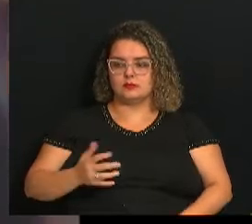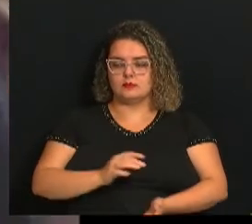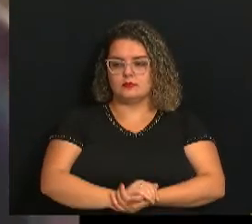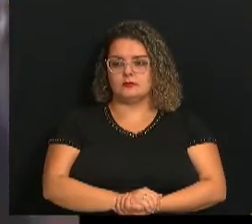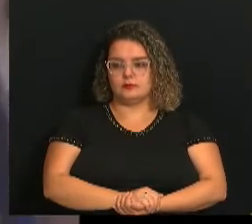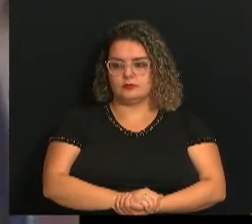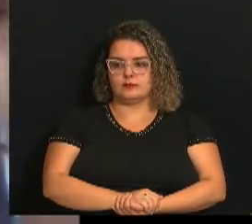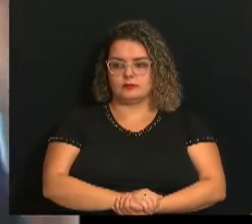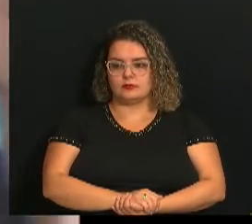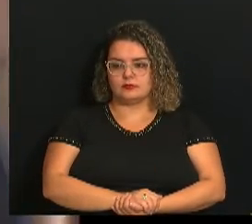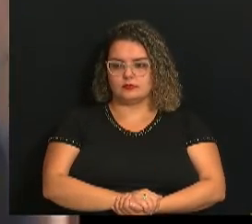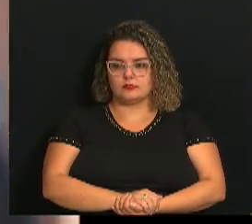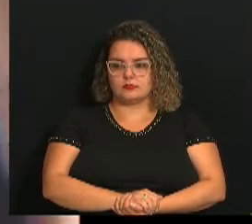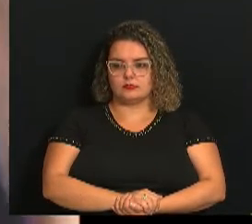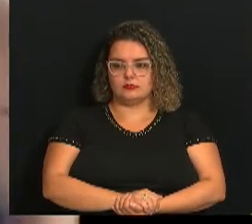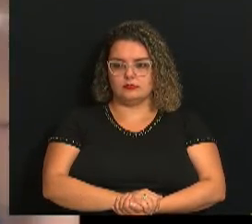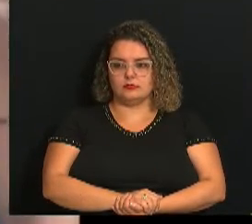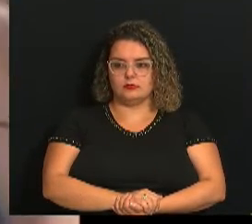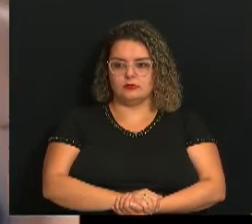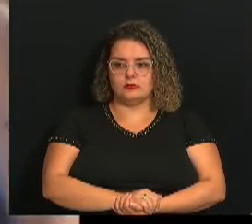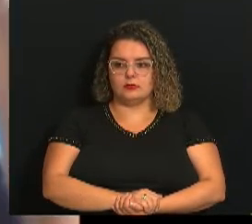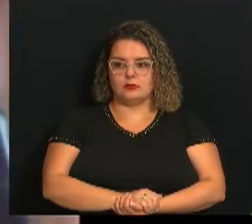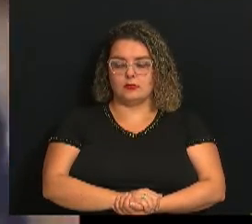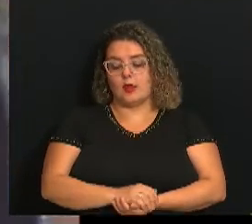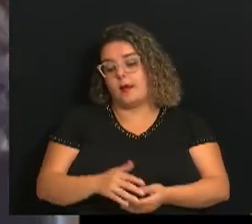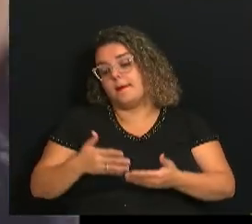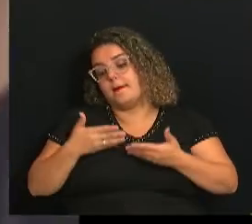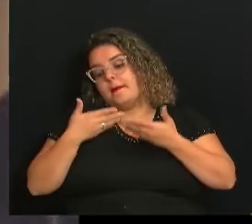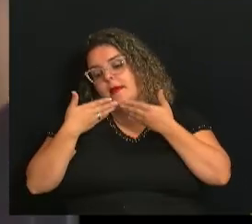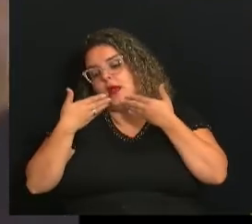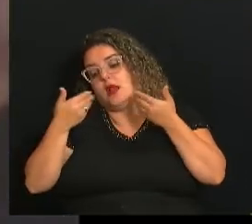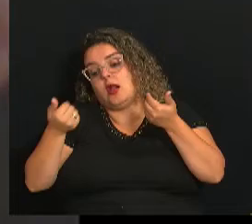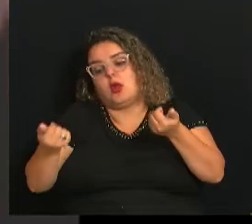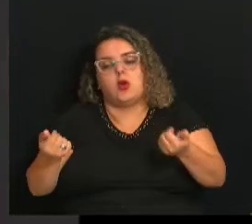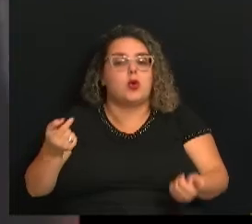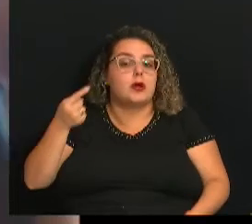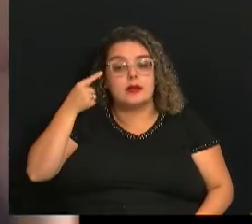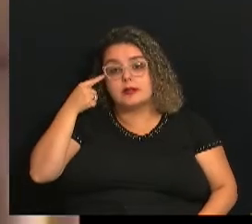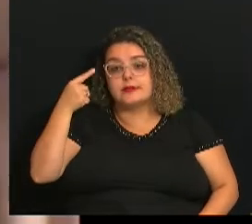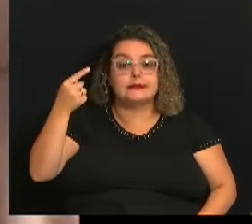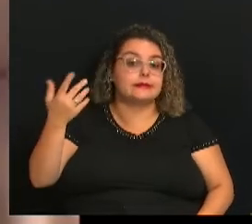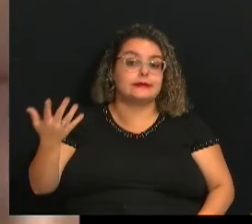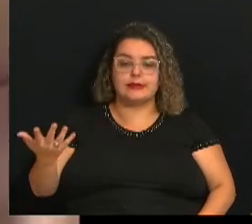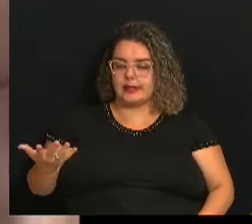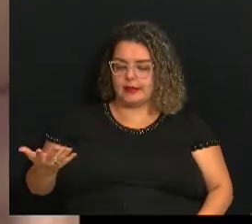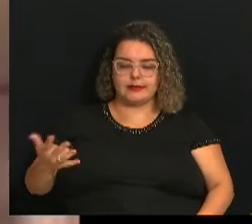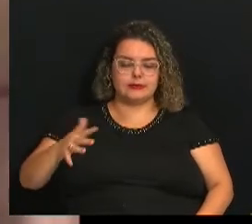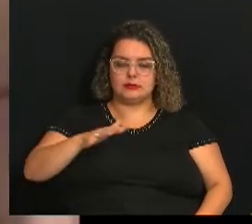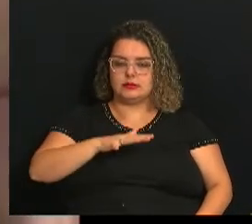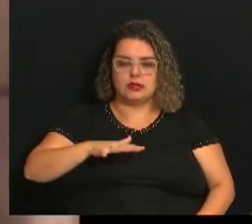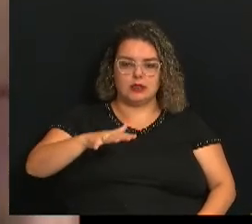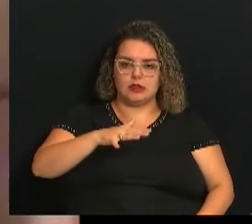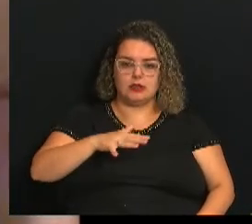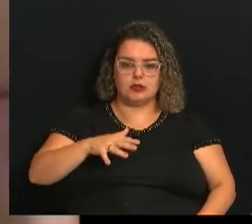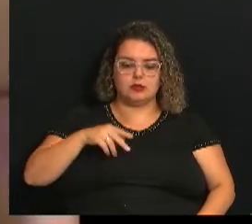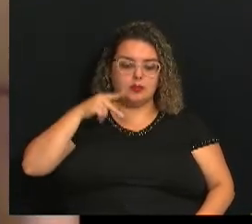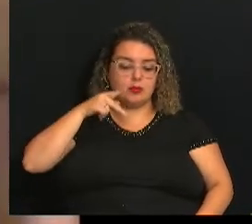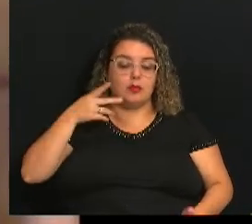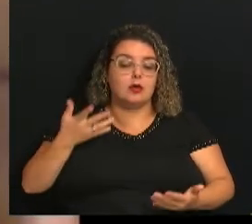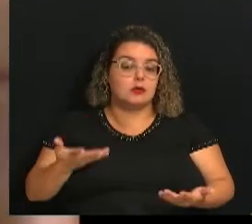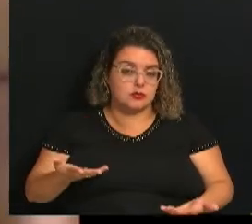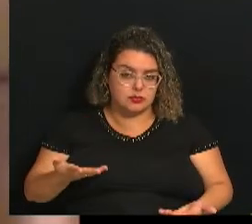com a cereja do bolo do mercado. Ela não é a cereja do bolo do mercado. Então, é uma área que tem